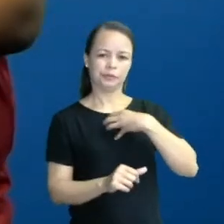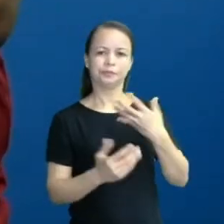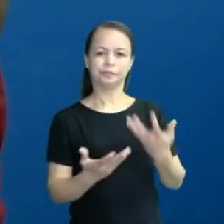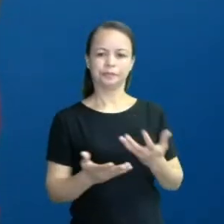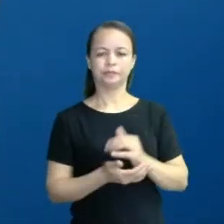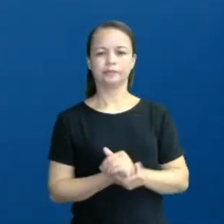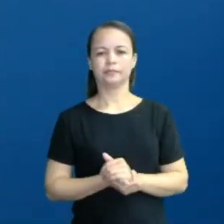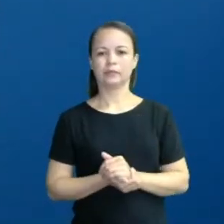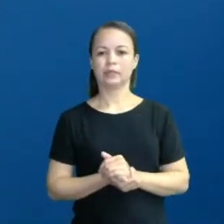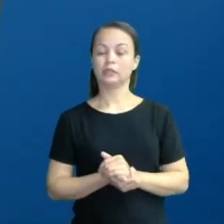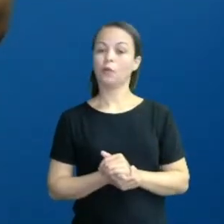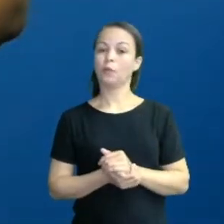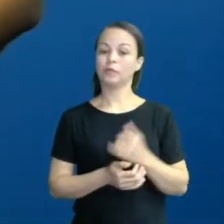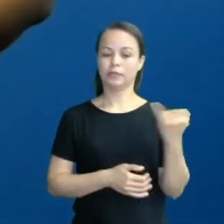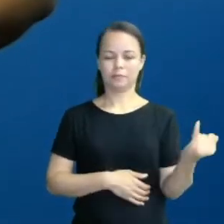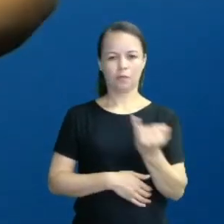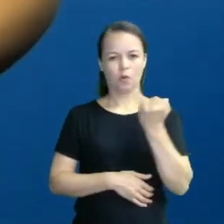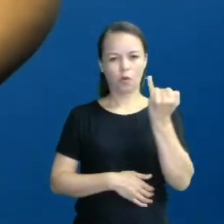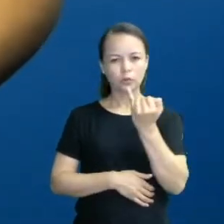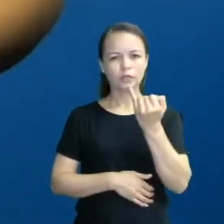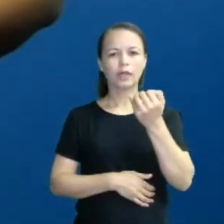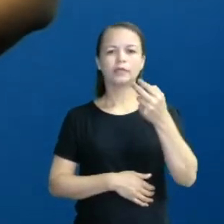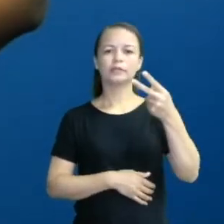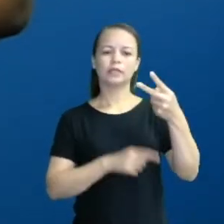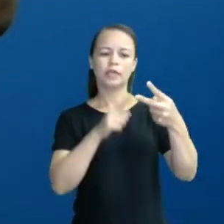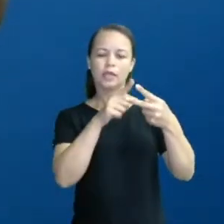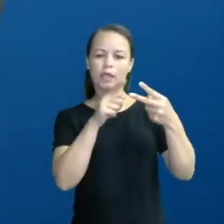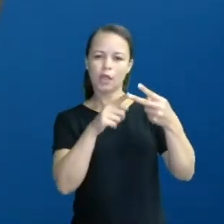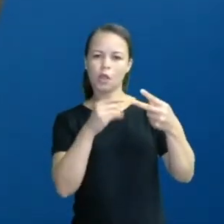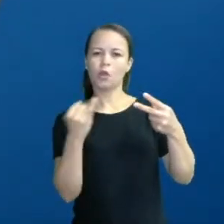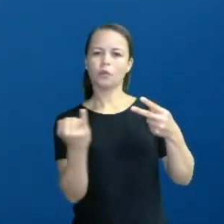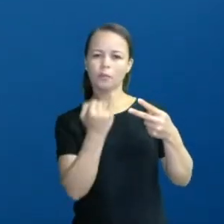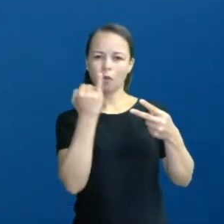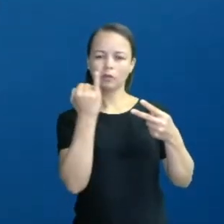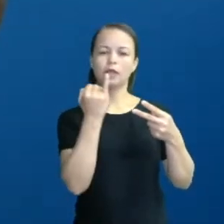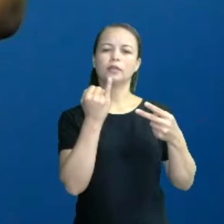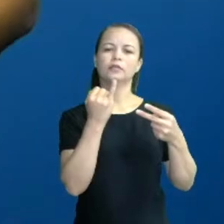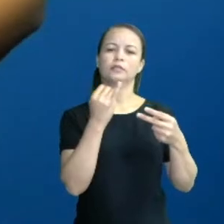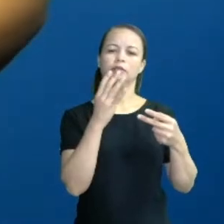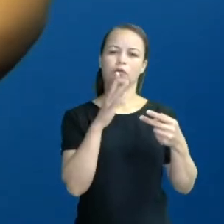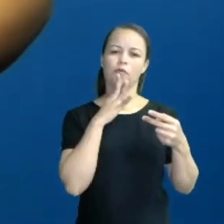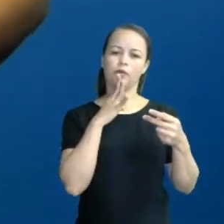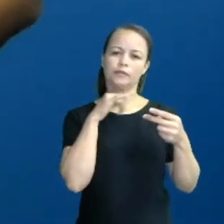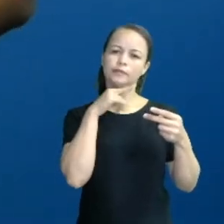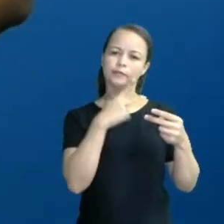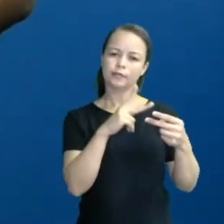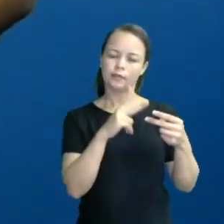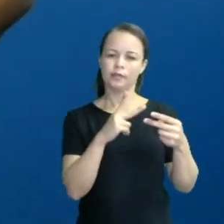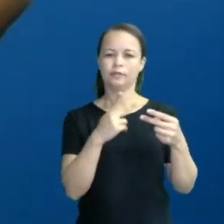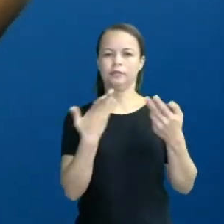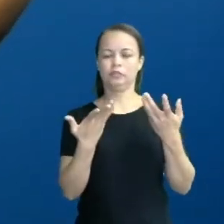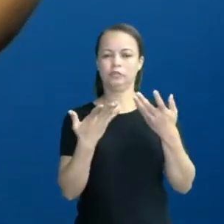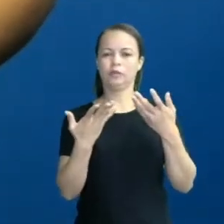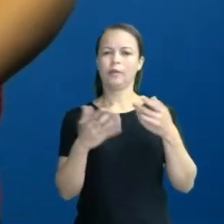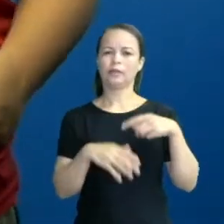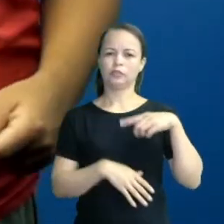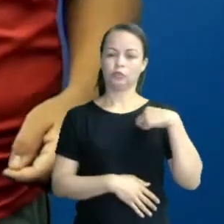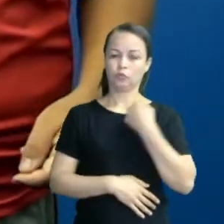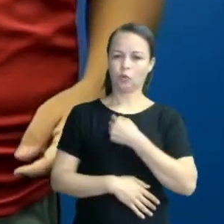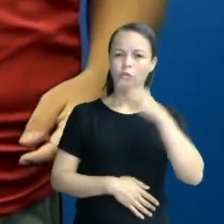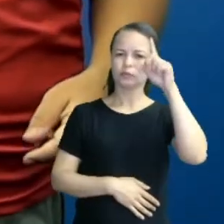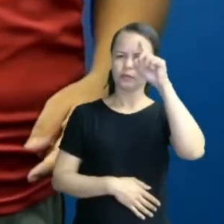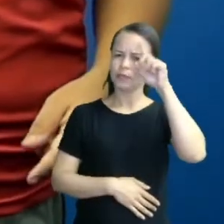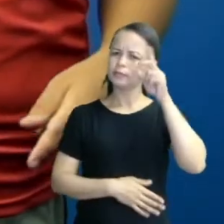os homônimos e parônimos. Porque eles estão aí, eles fazem parte de nosso